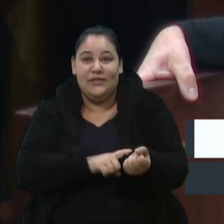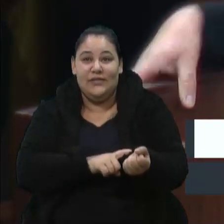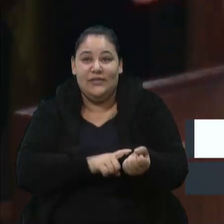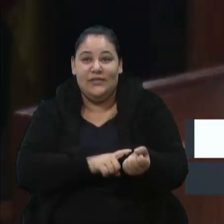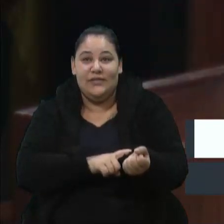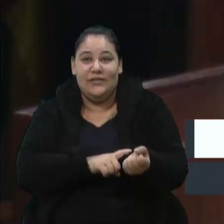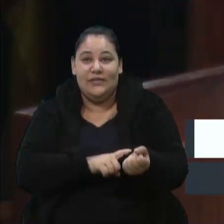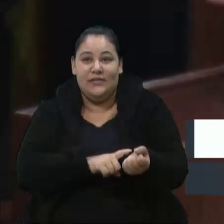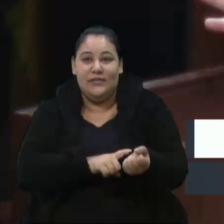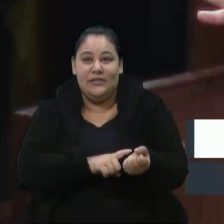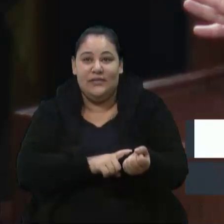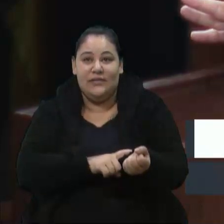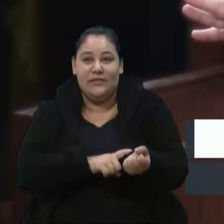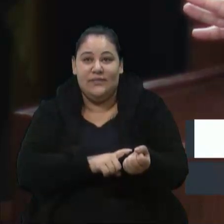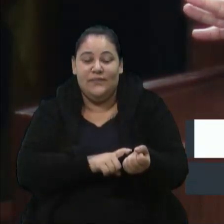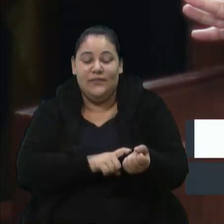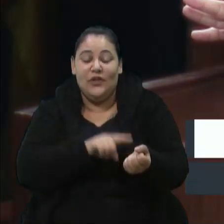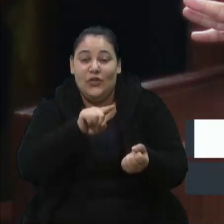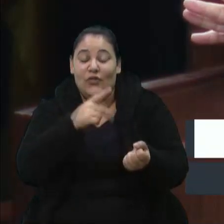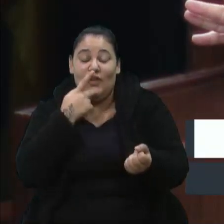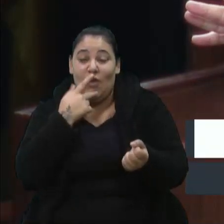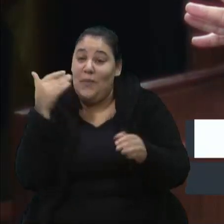bode na sala, a boiada entra.